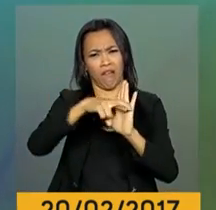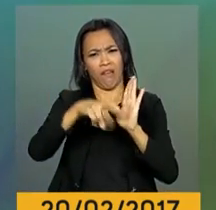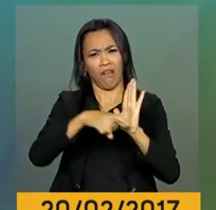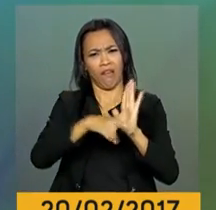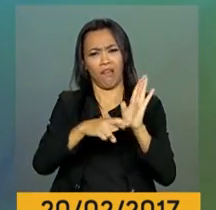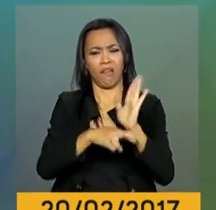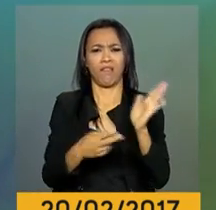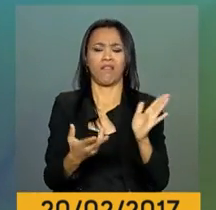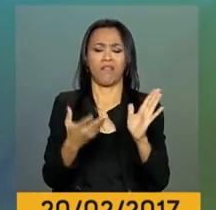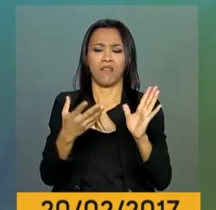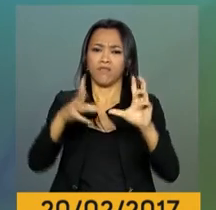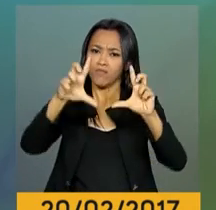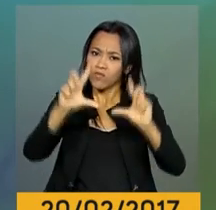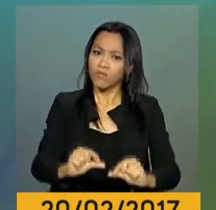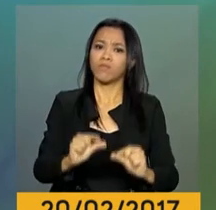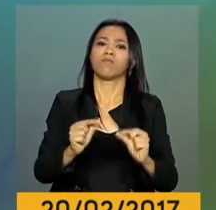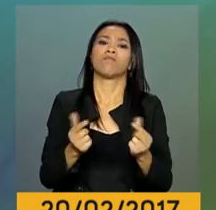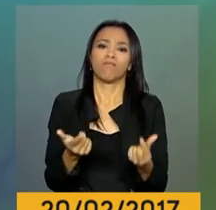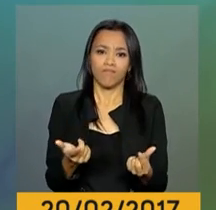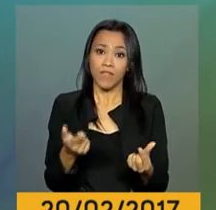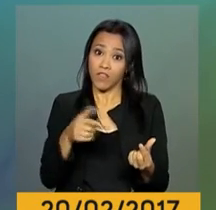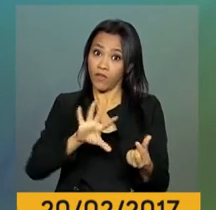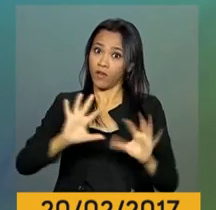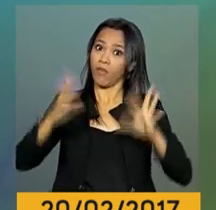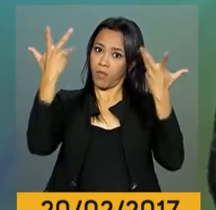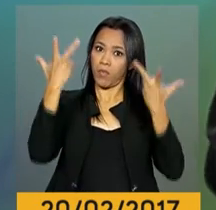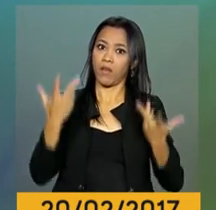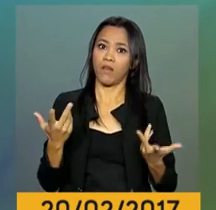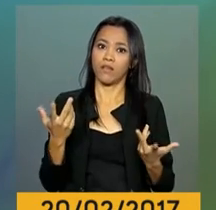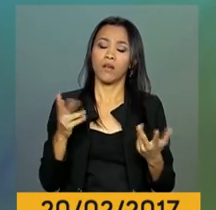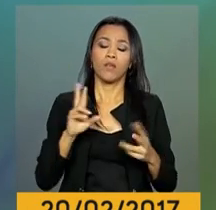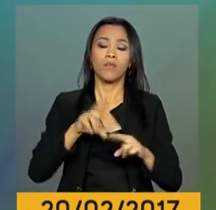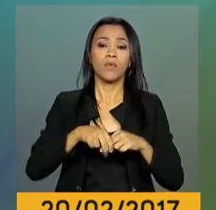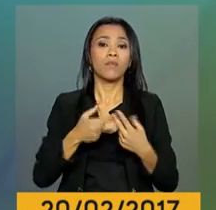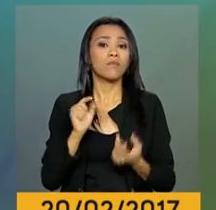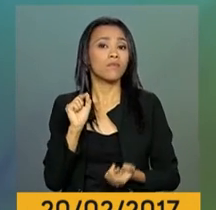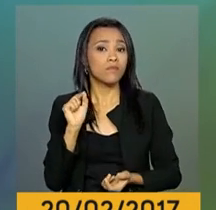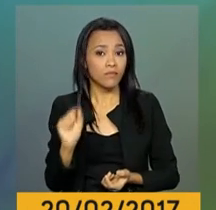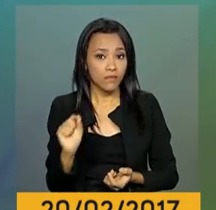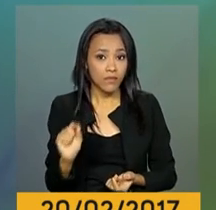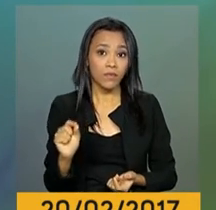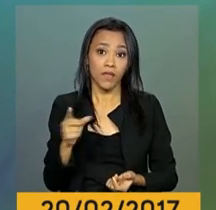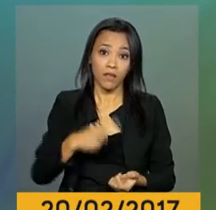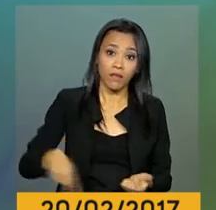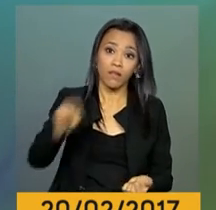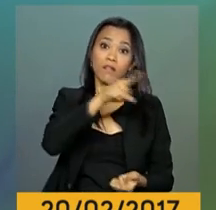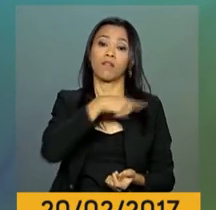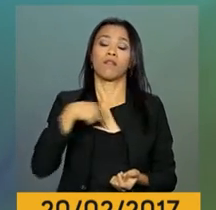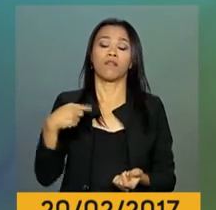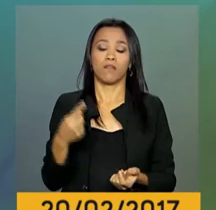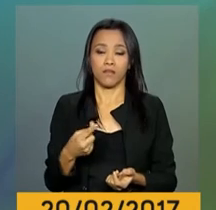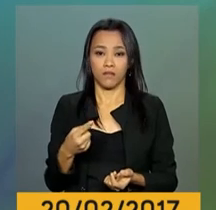desburocratização é comemorada, deputado Tobias, exata e precisamente para que nós